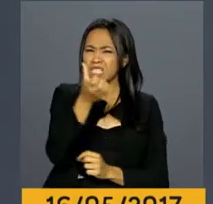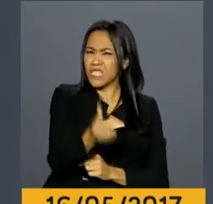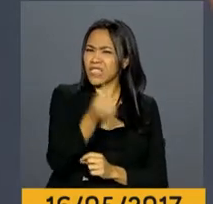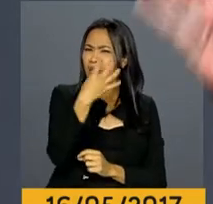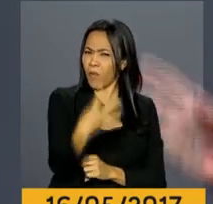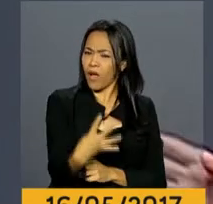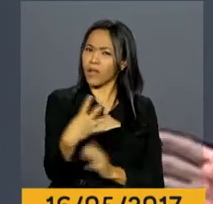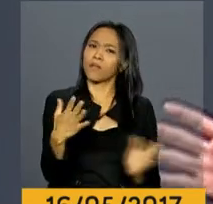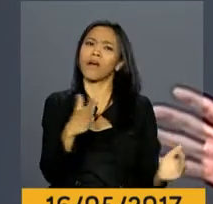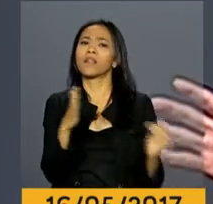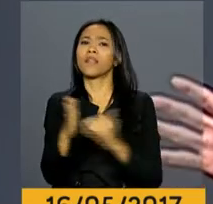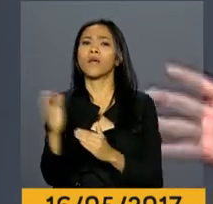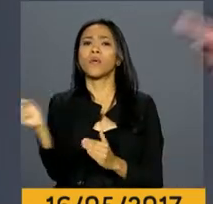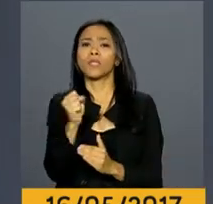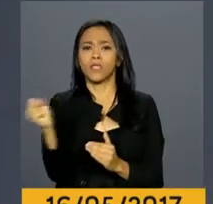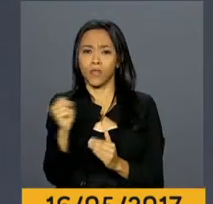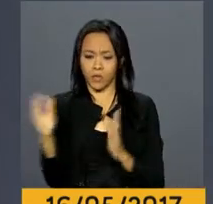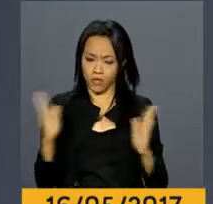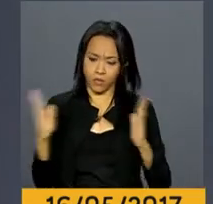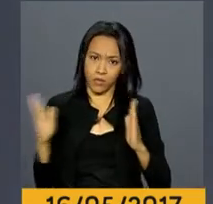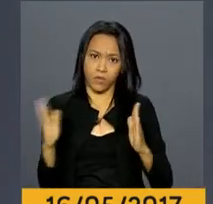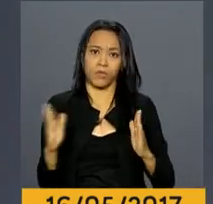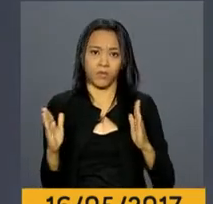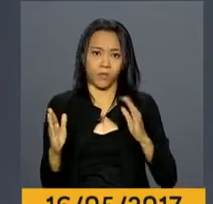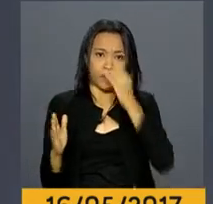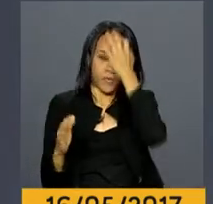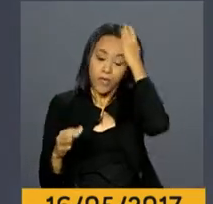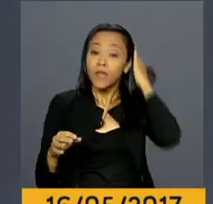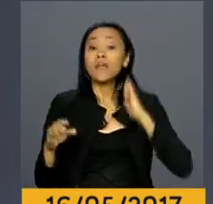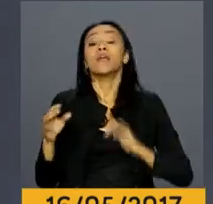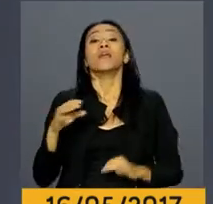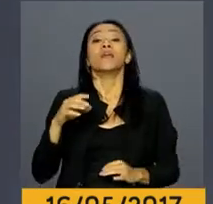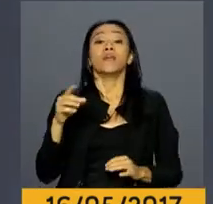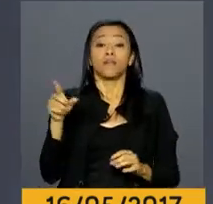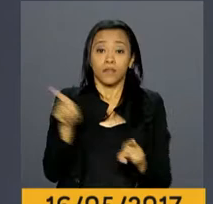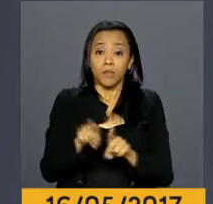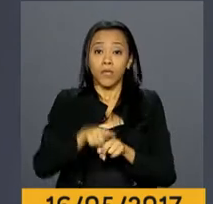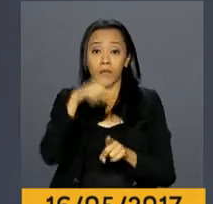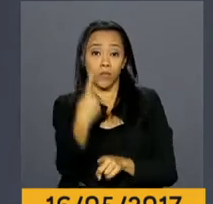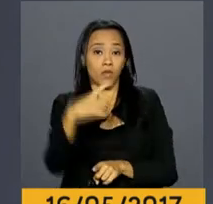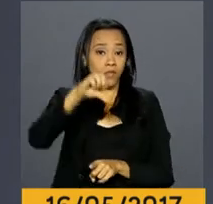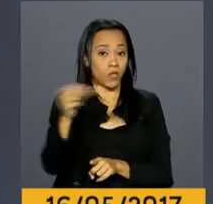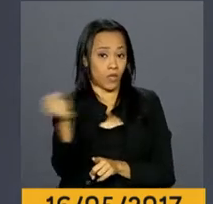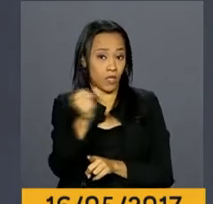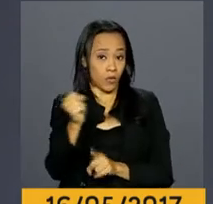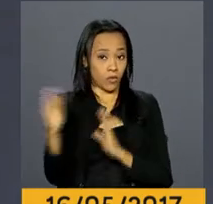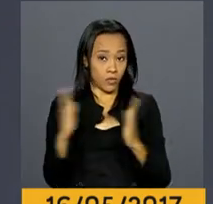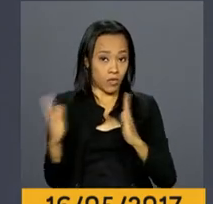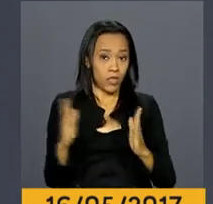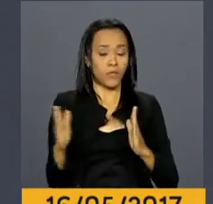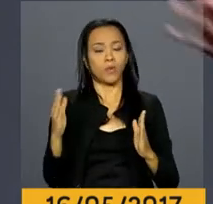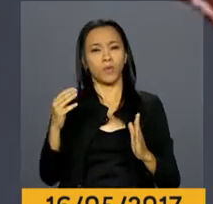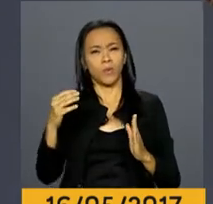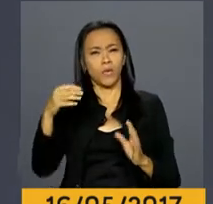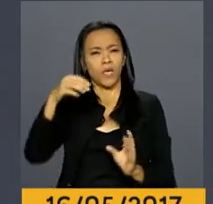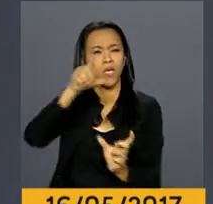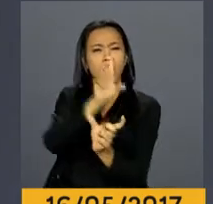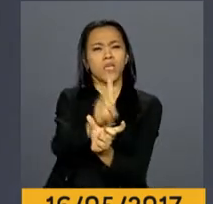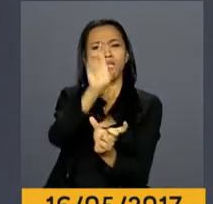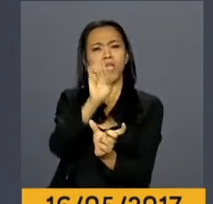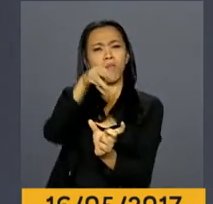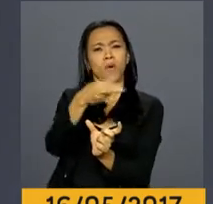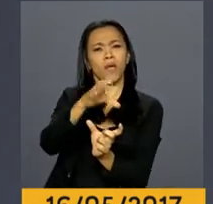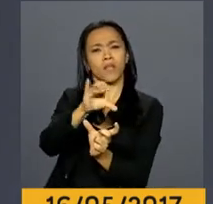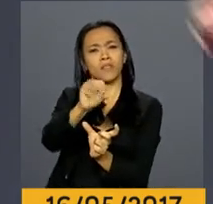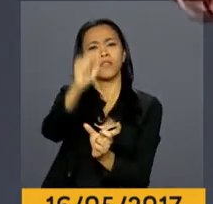64 a 88. Novamente, em 88, luzes da democracia, federação em